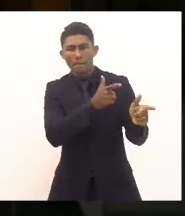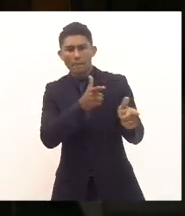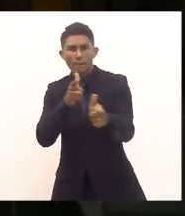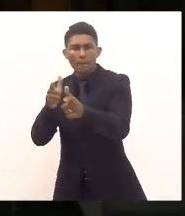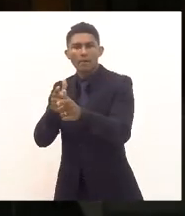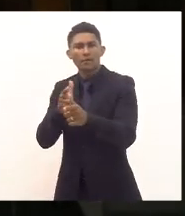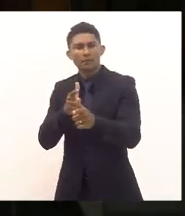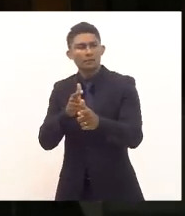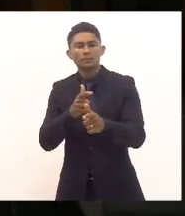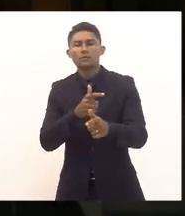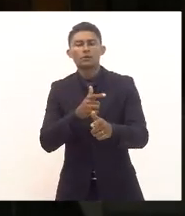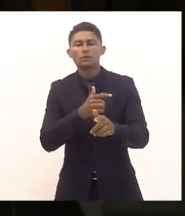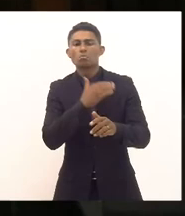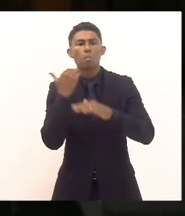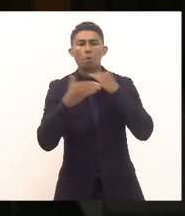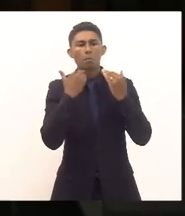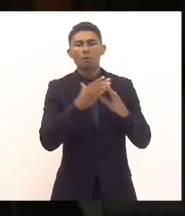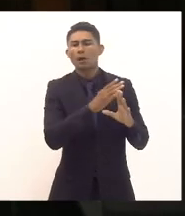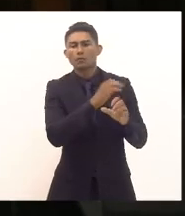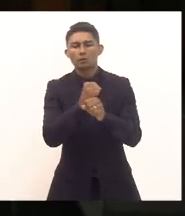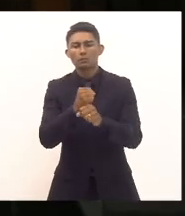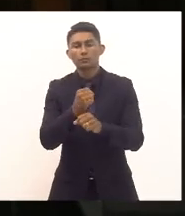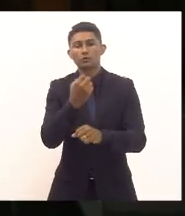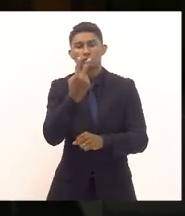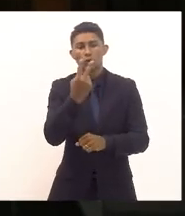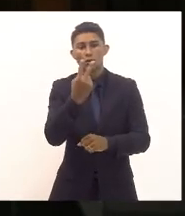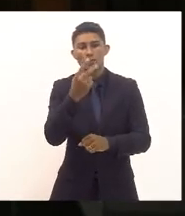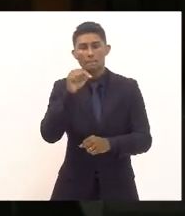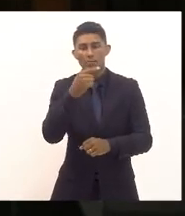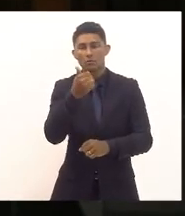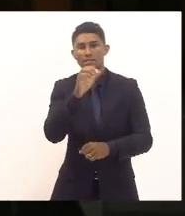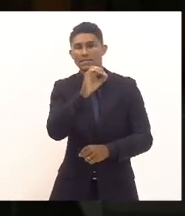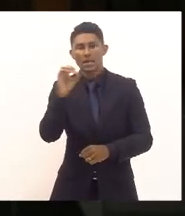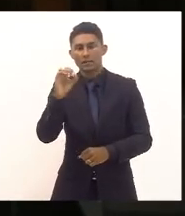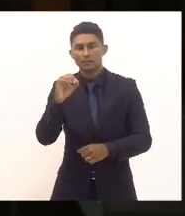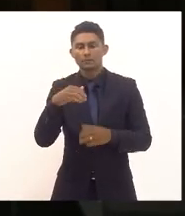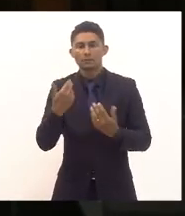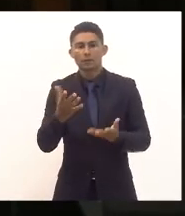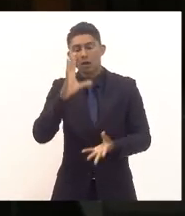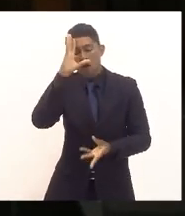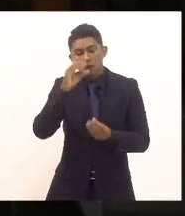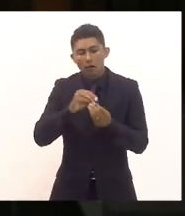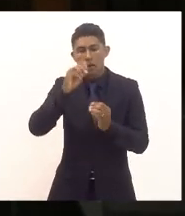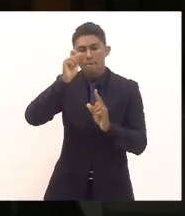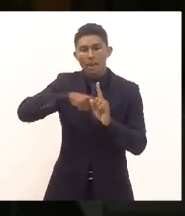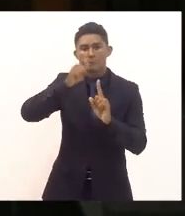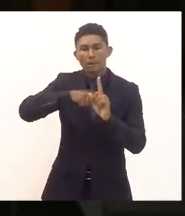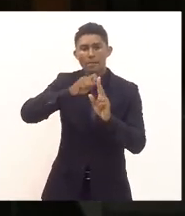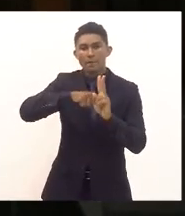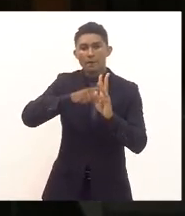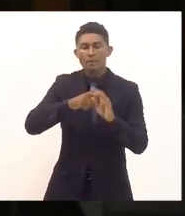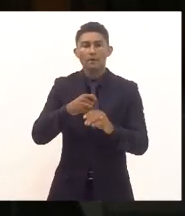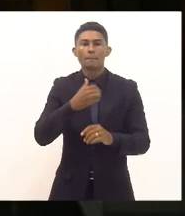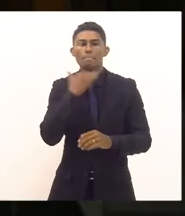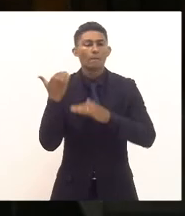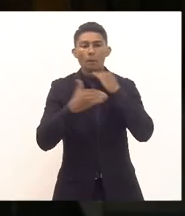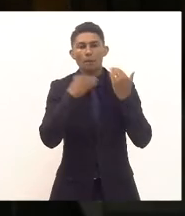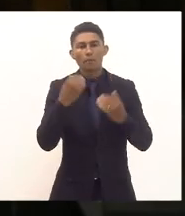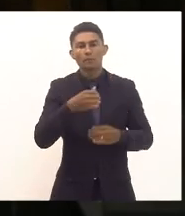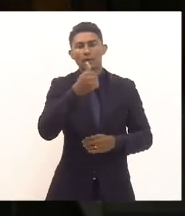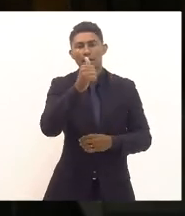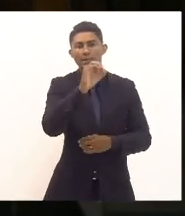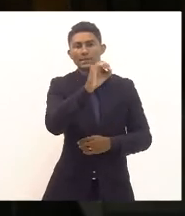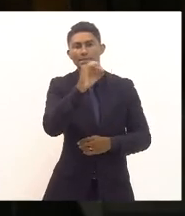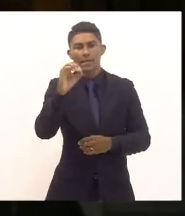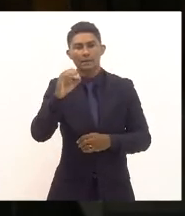pessoas são mais 100 mortes por mês provocadas pela polícia Isso é um absurdo isso